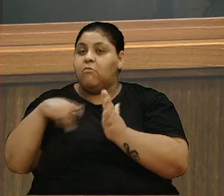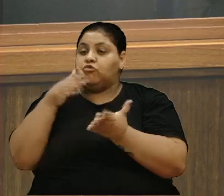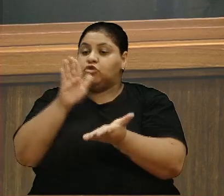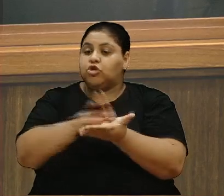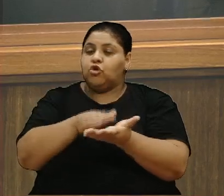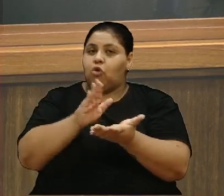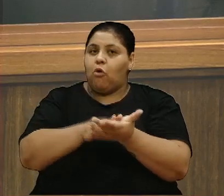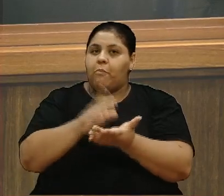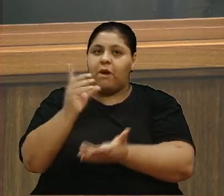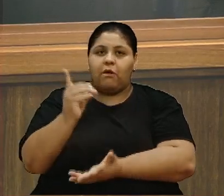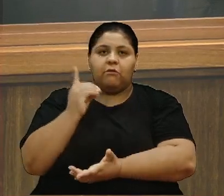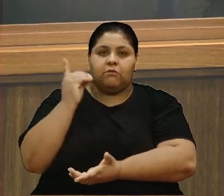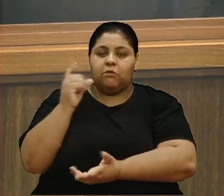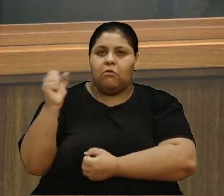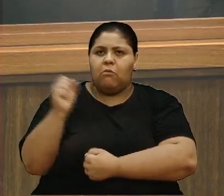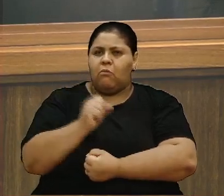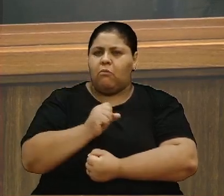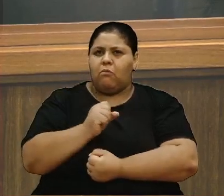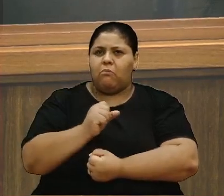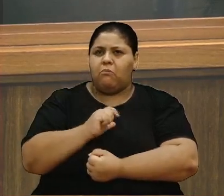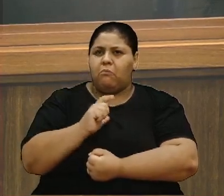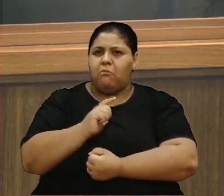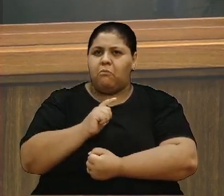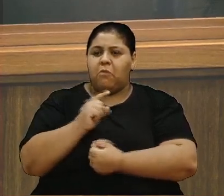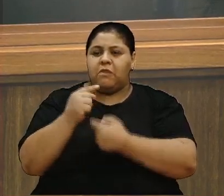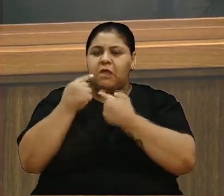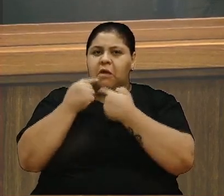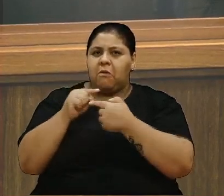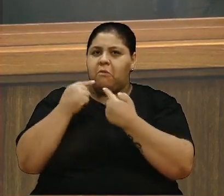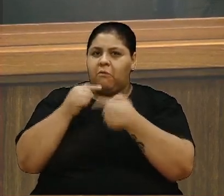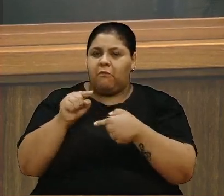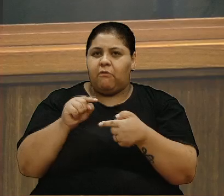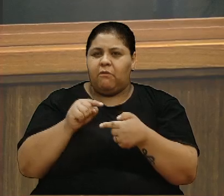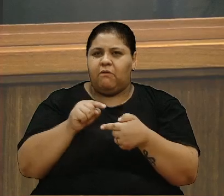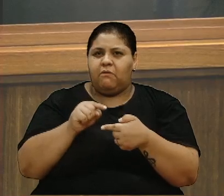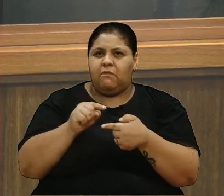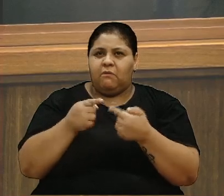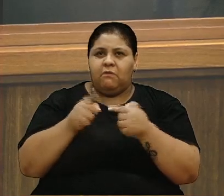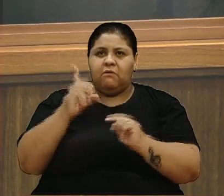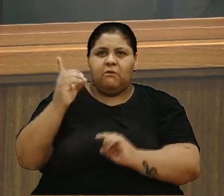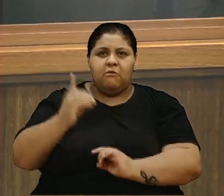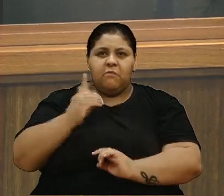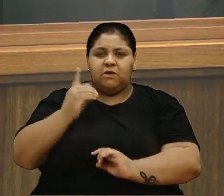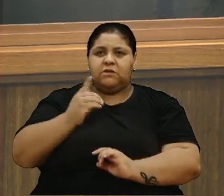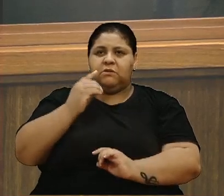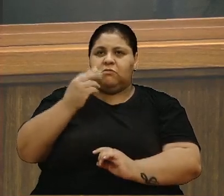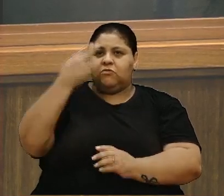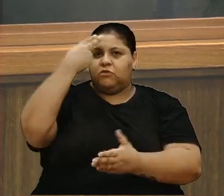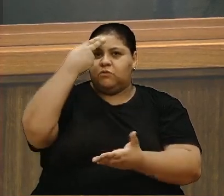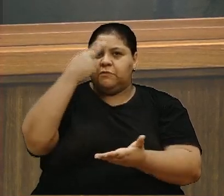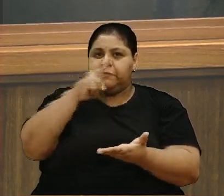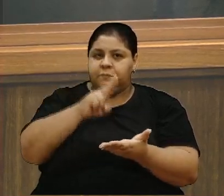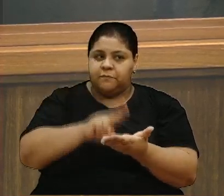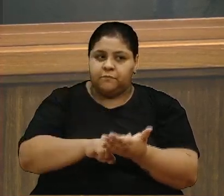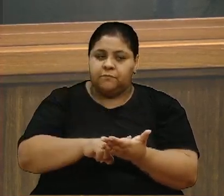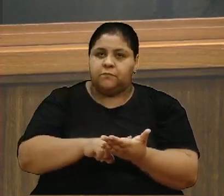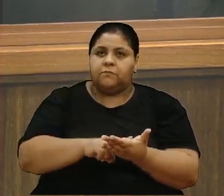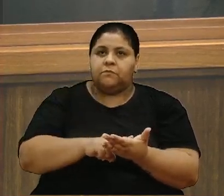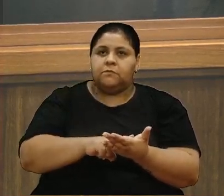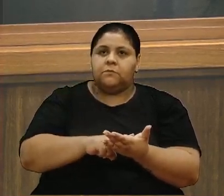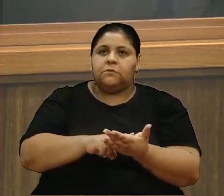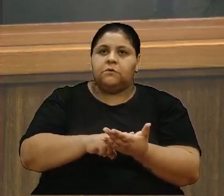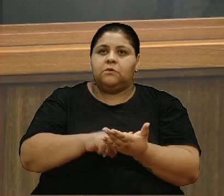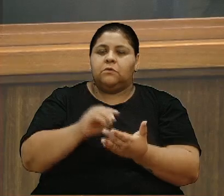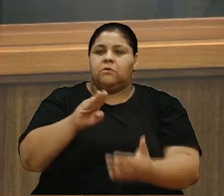deputados. Podem ter tido algumas críticas, mas o deputado Neri, o deputado Búrigo,